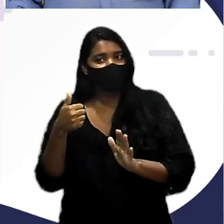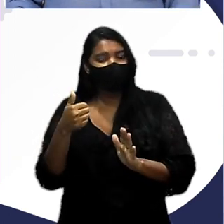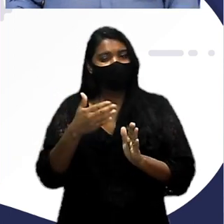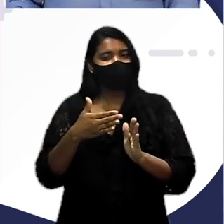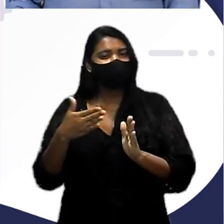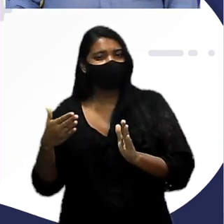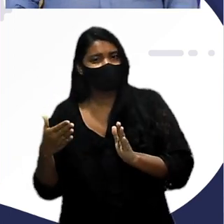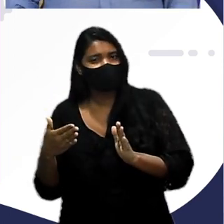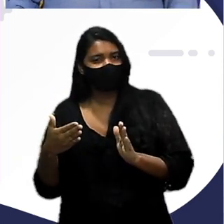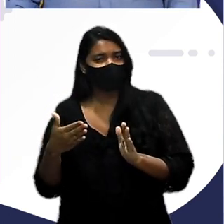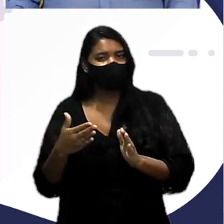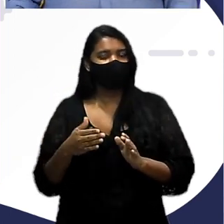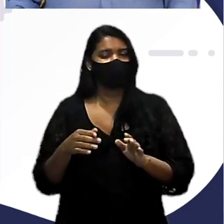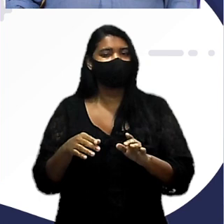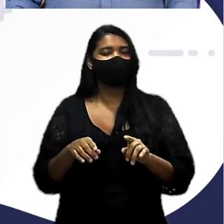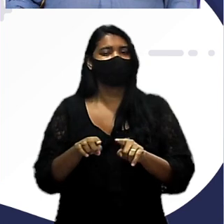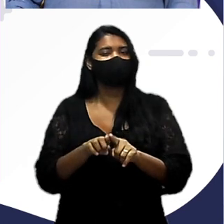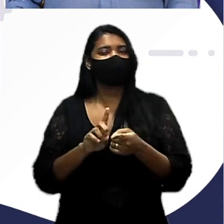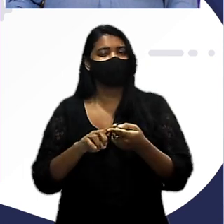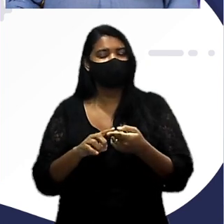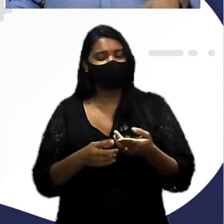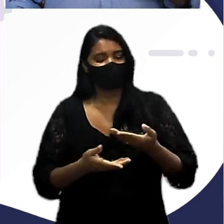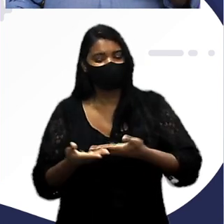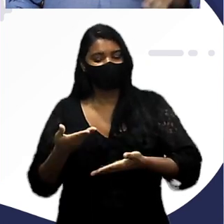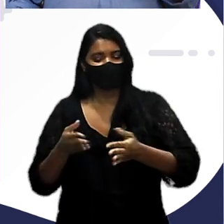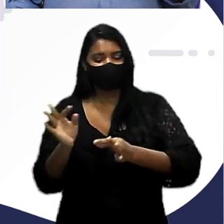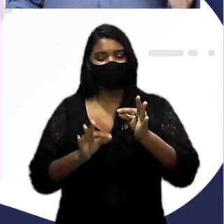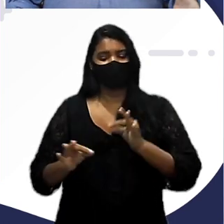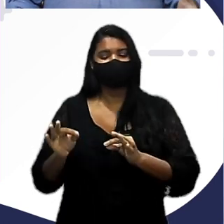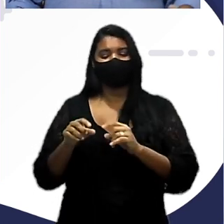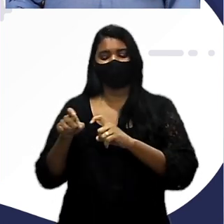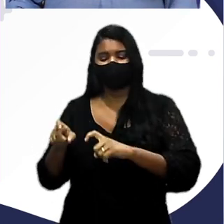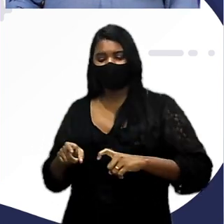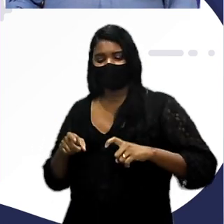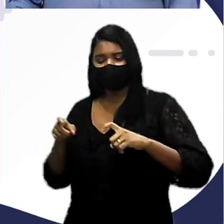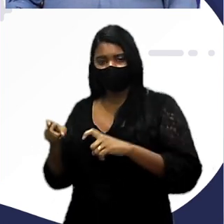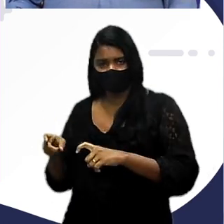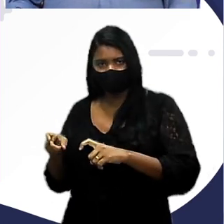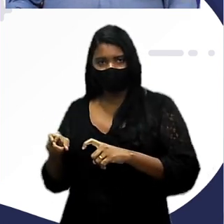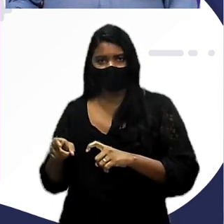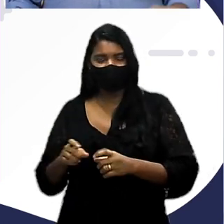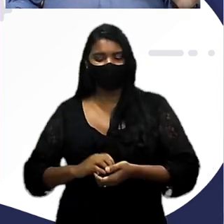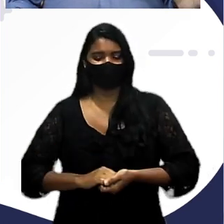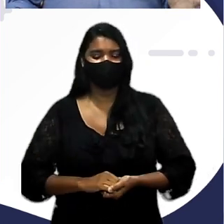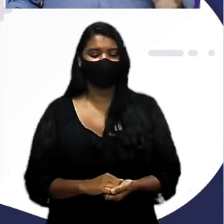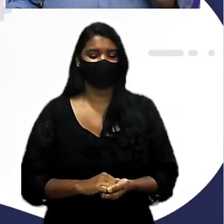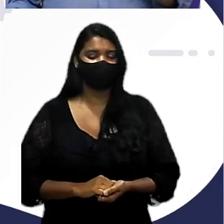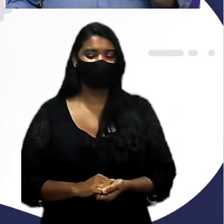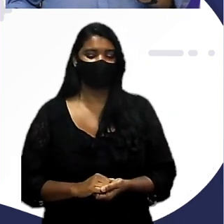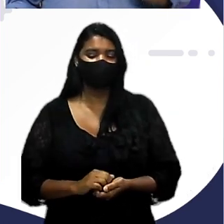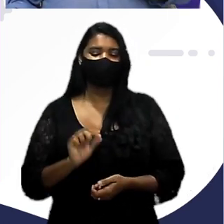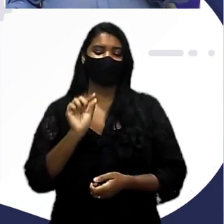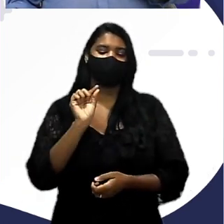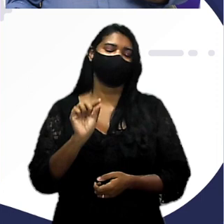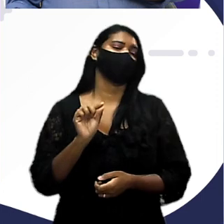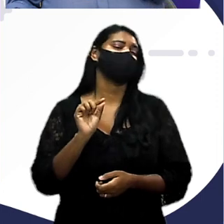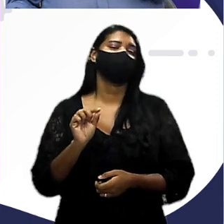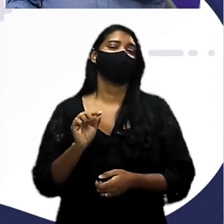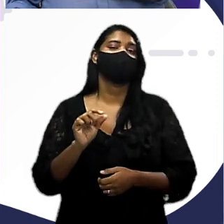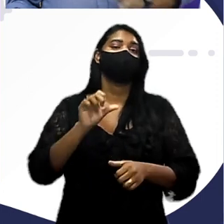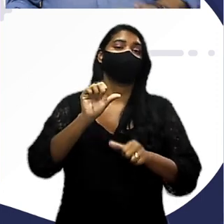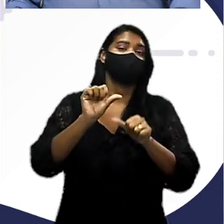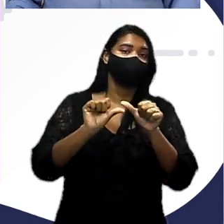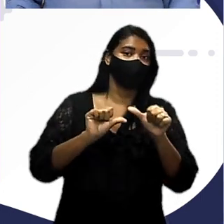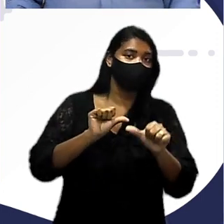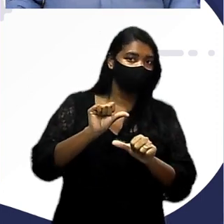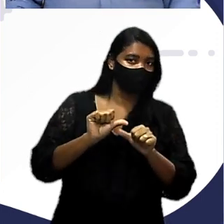metade do primeiro milênio, ele vem atuando fortemente na questão agrícola. Só que essa questão agrícola, aos poucos,